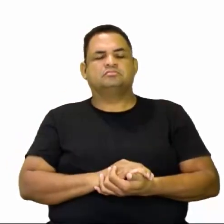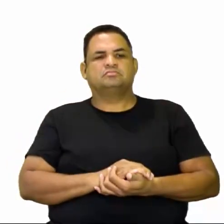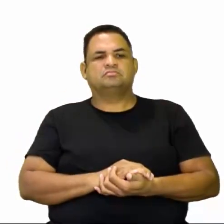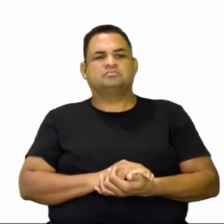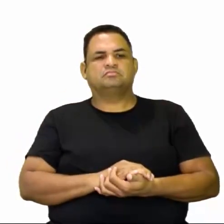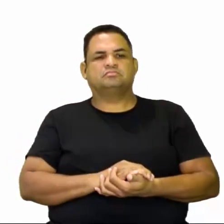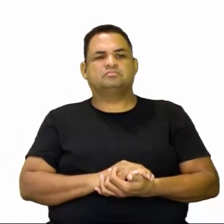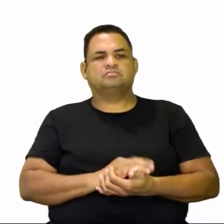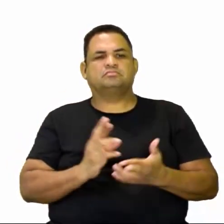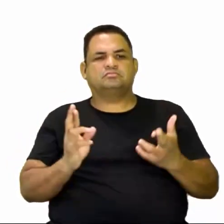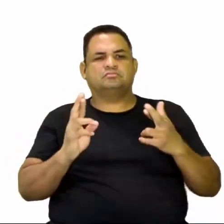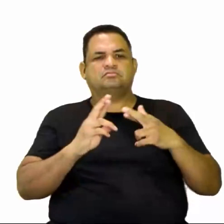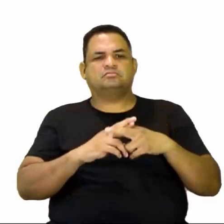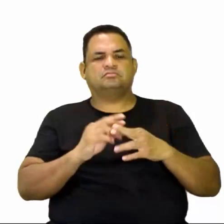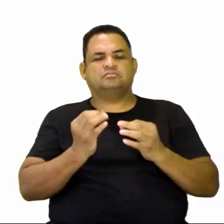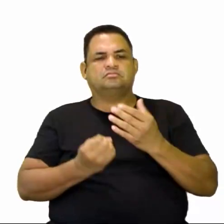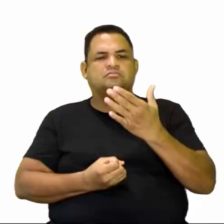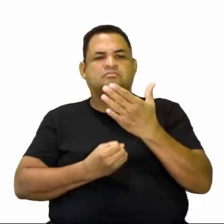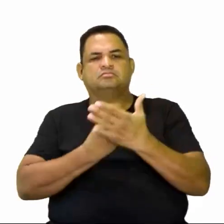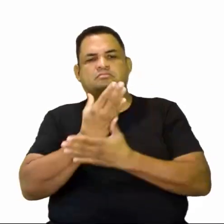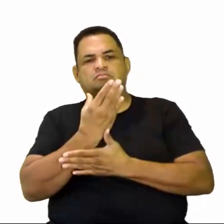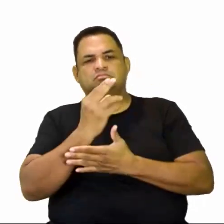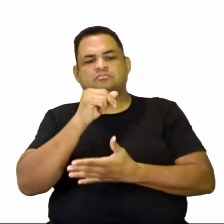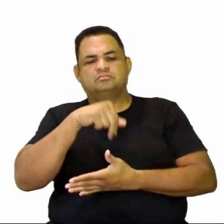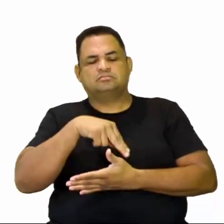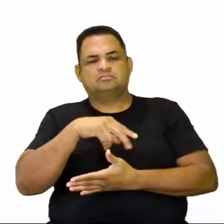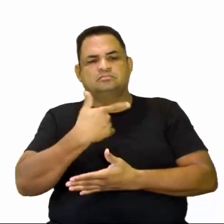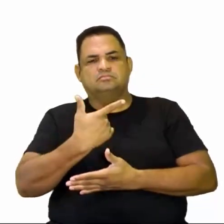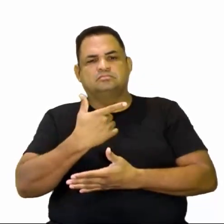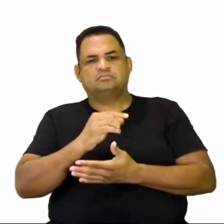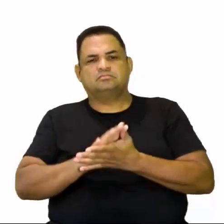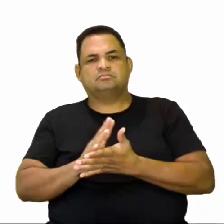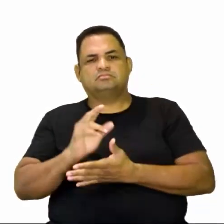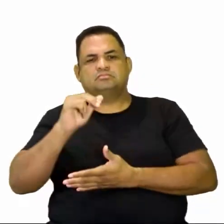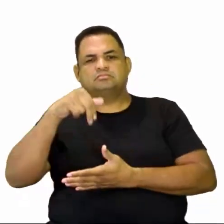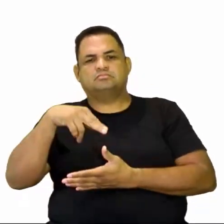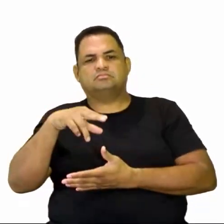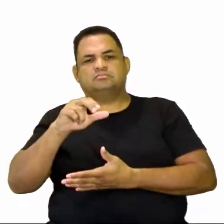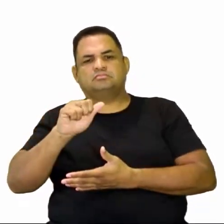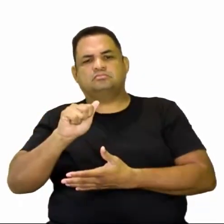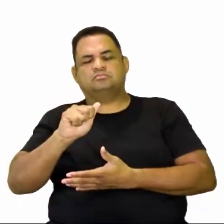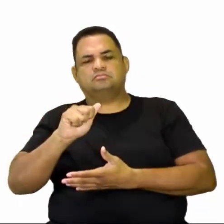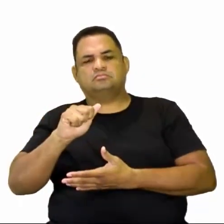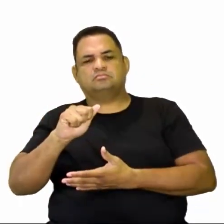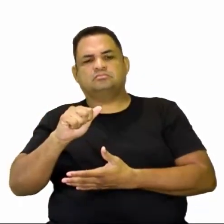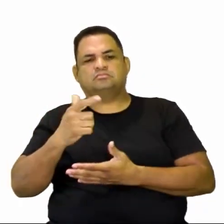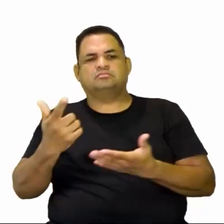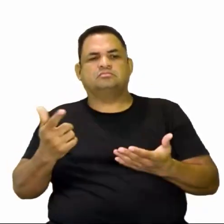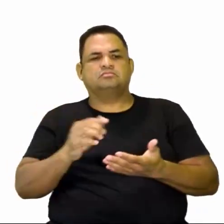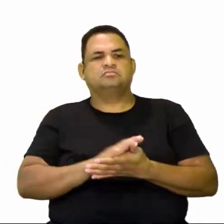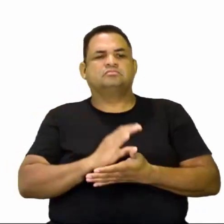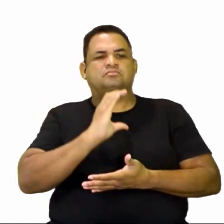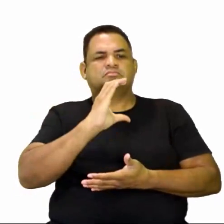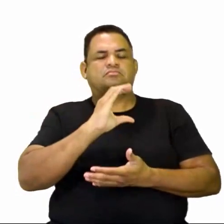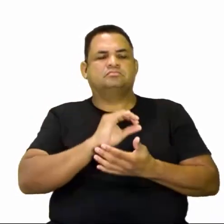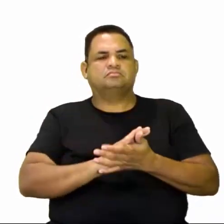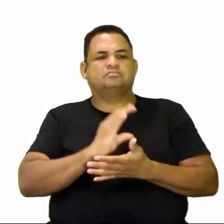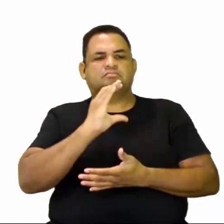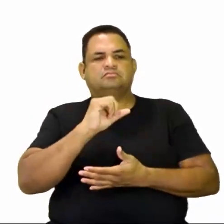ok? Reagindo e formando nitrogênio e sódio. Na letra C, eu tenho